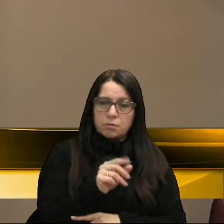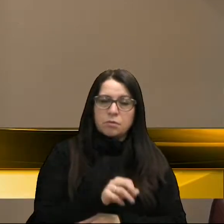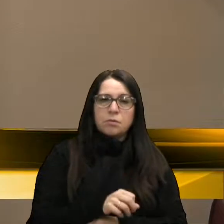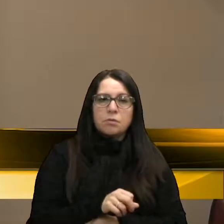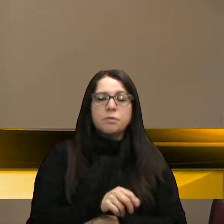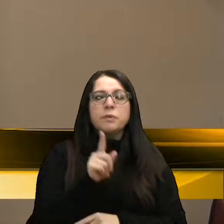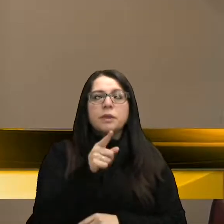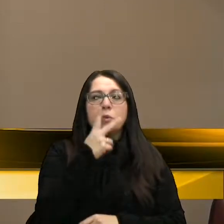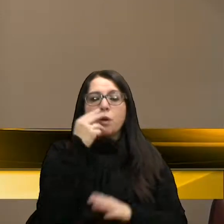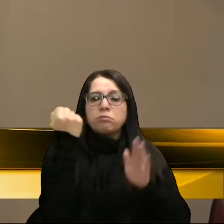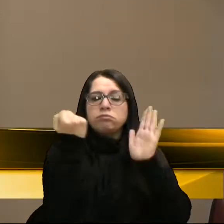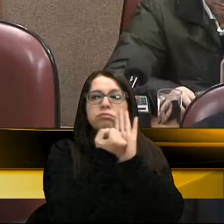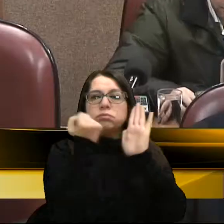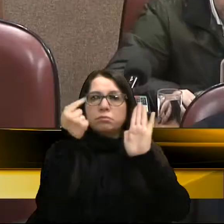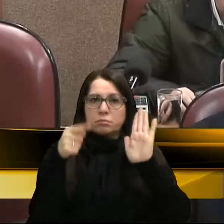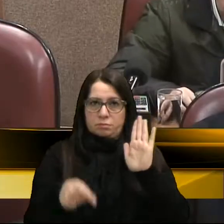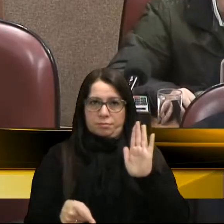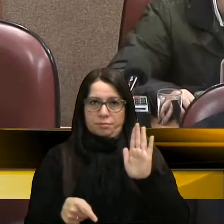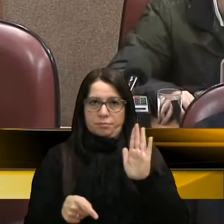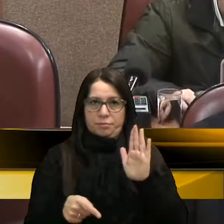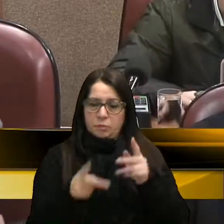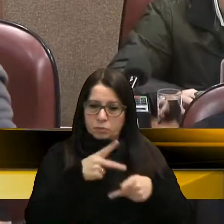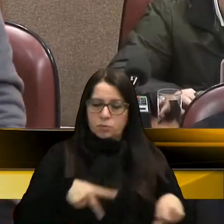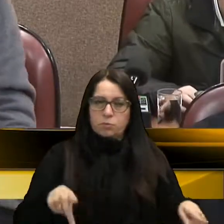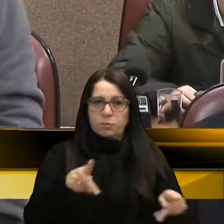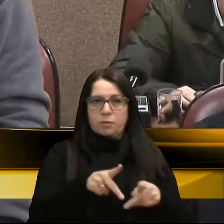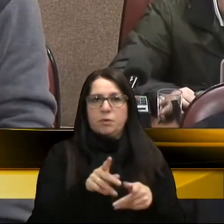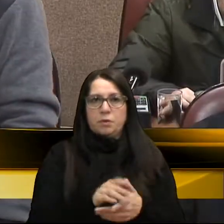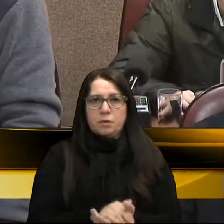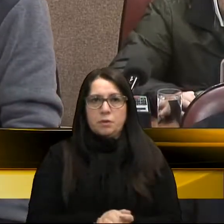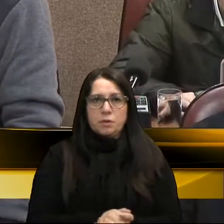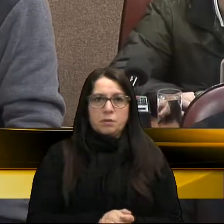É um símbolo de um povo.